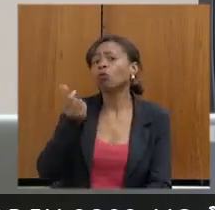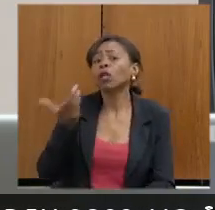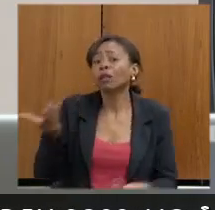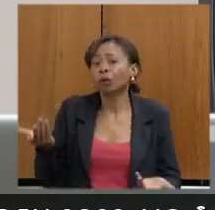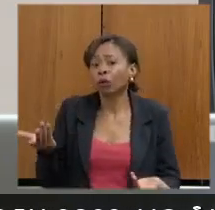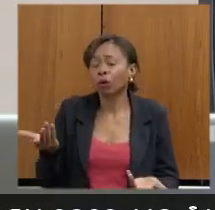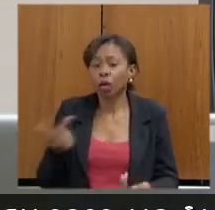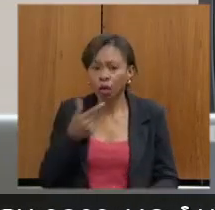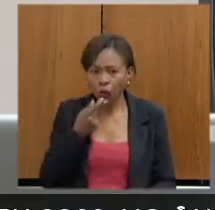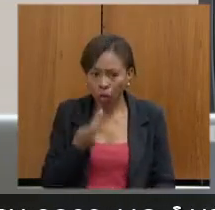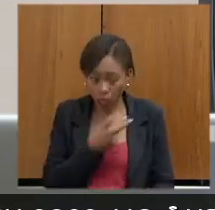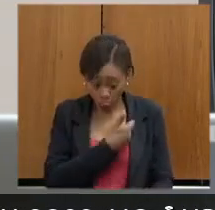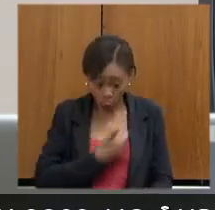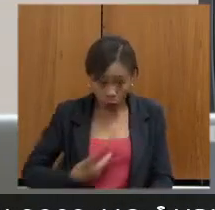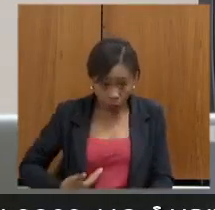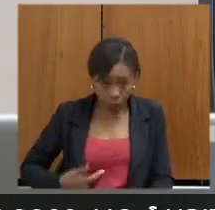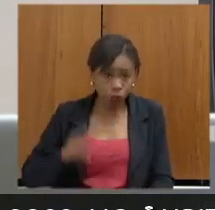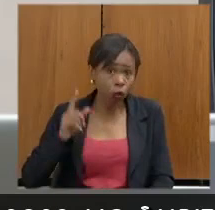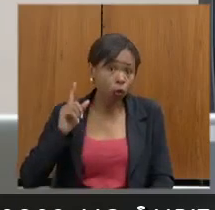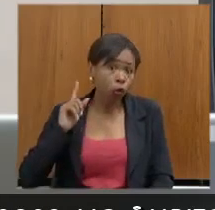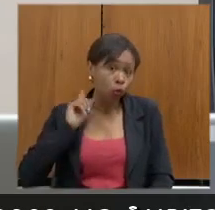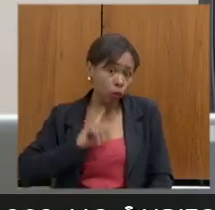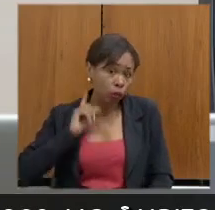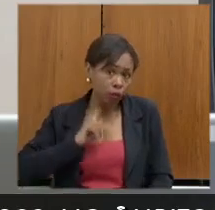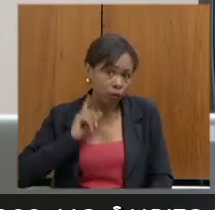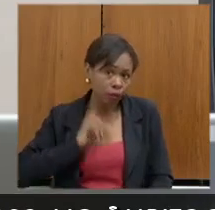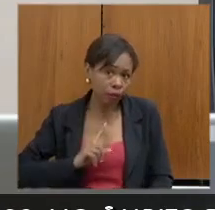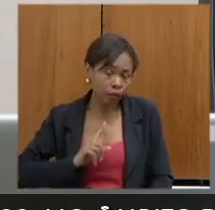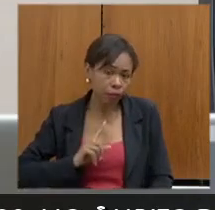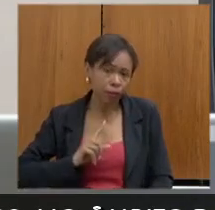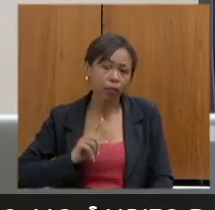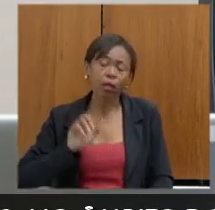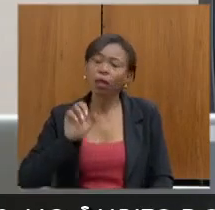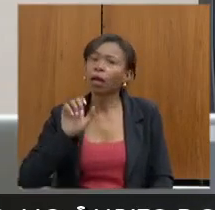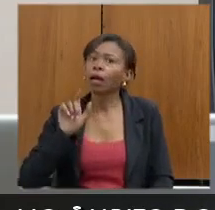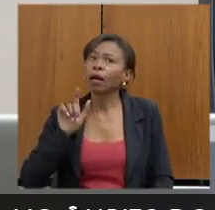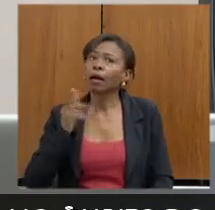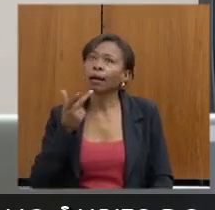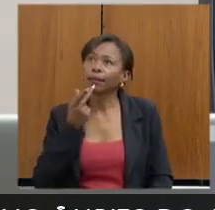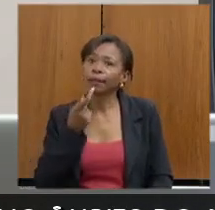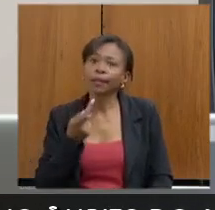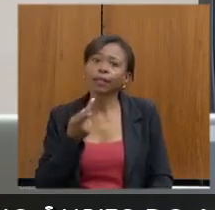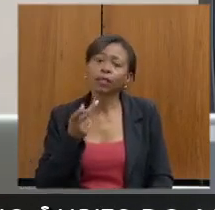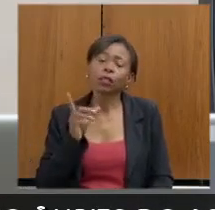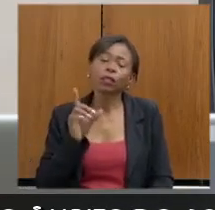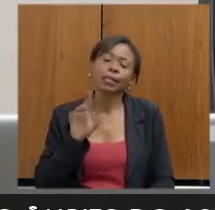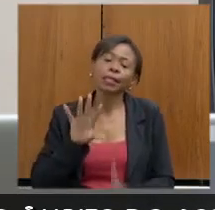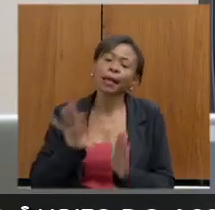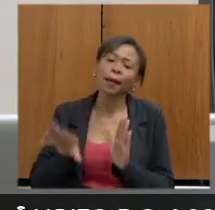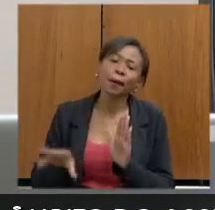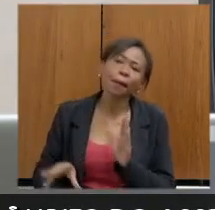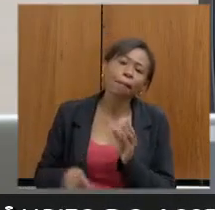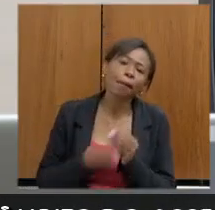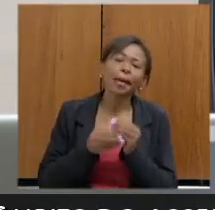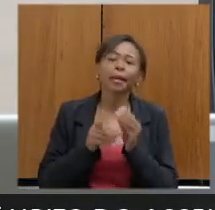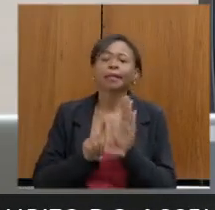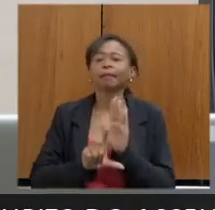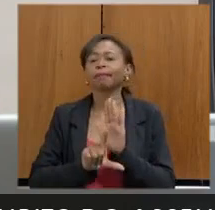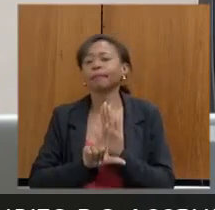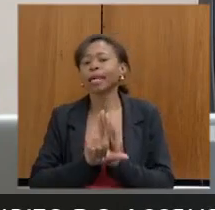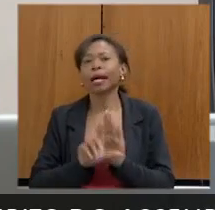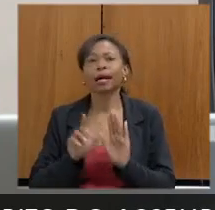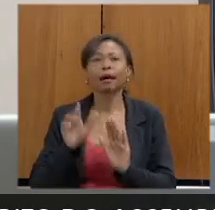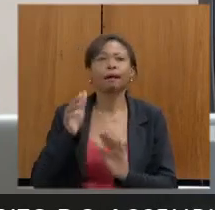eu falo Governo do Estado nós estamos trabalhando com a questão é de emenda parlamentar nem